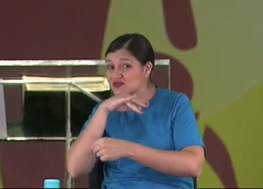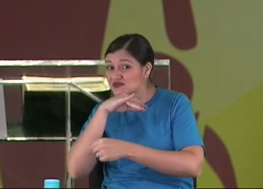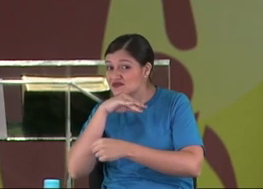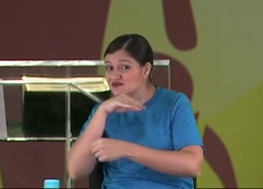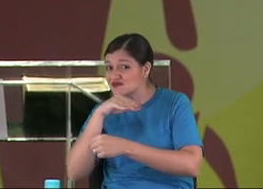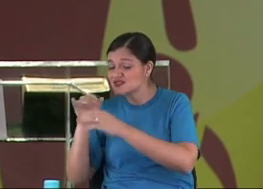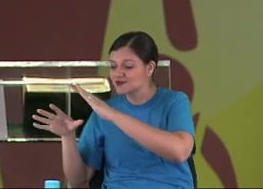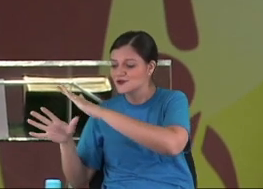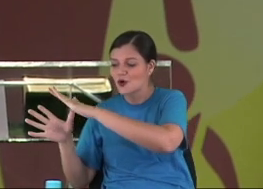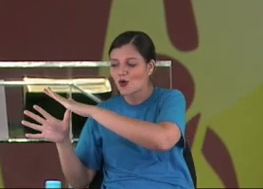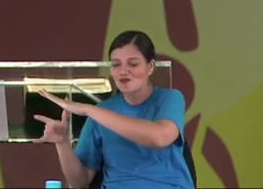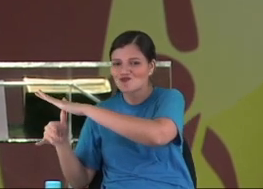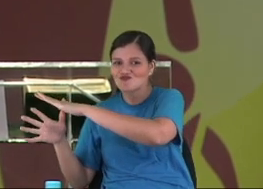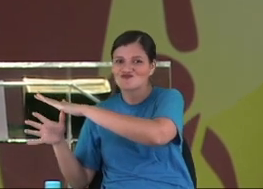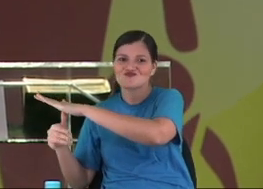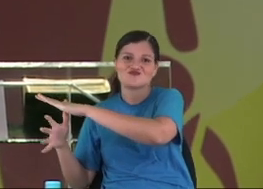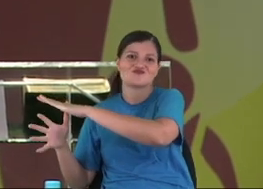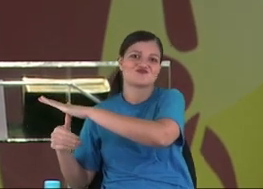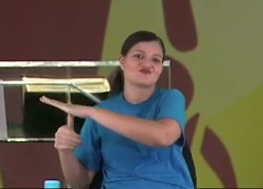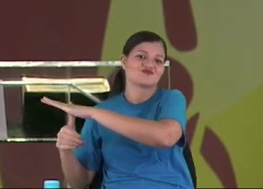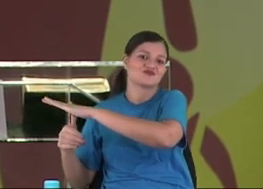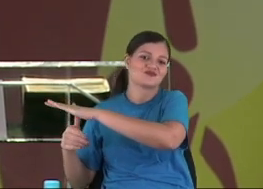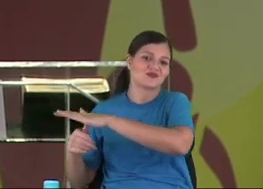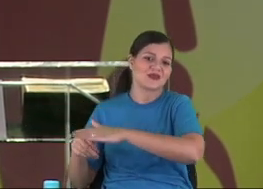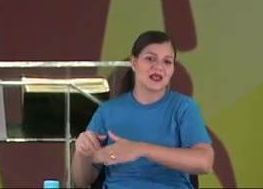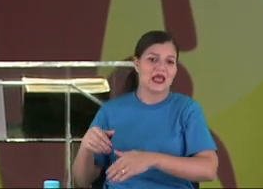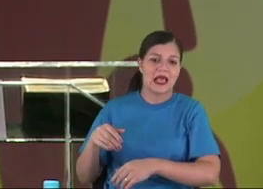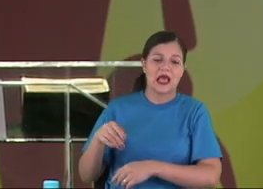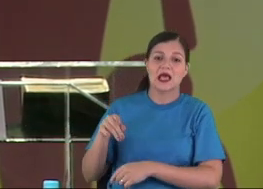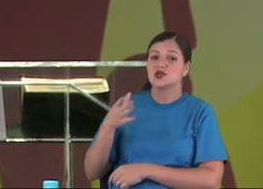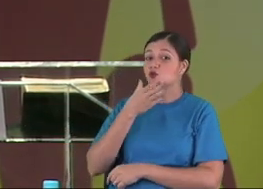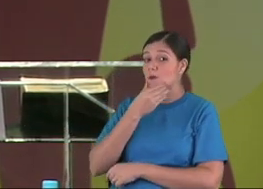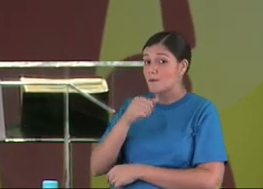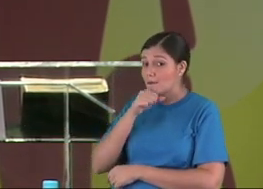casa. Meu pai, quando